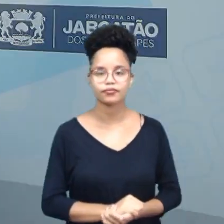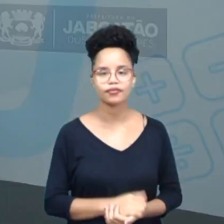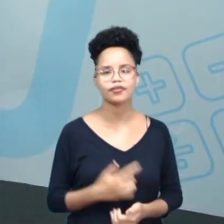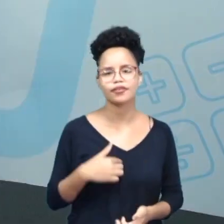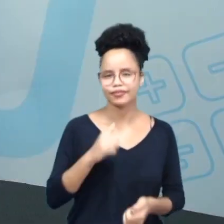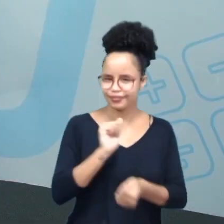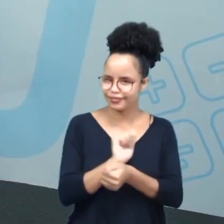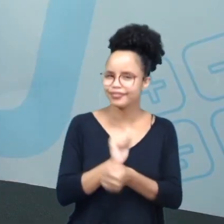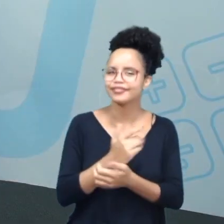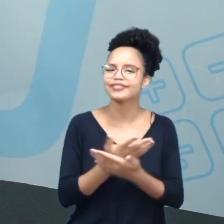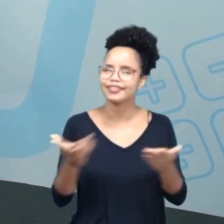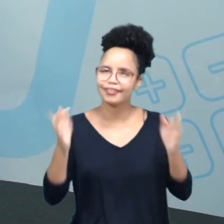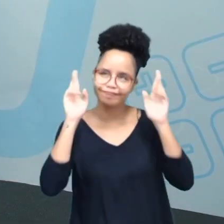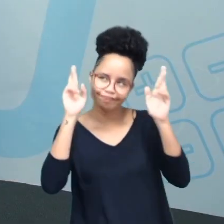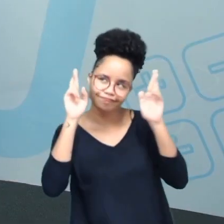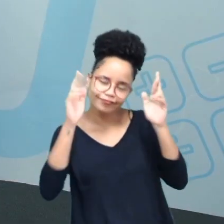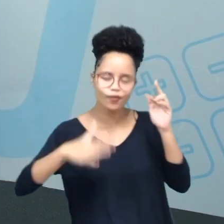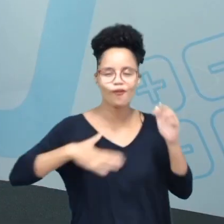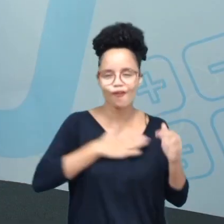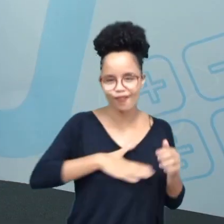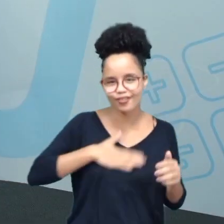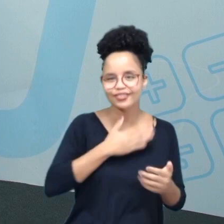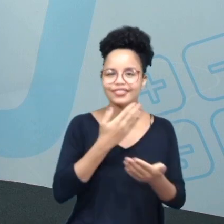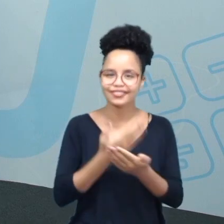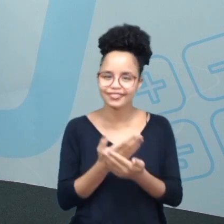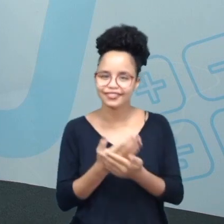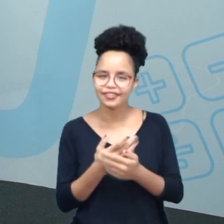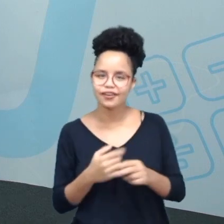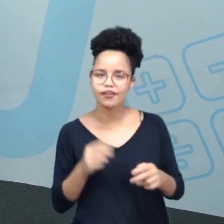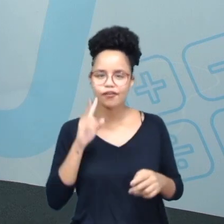Espero que vocês tenham gostado dessa aula e nos